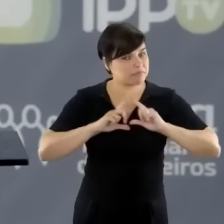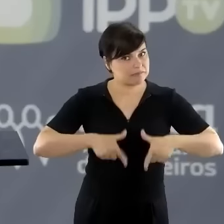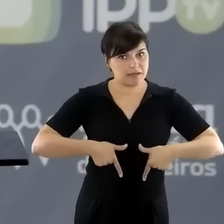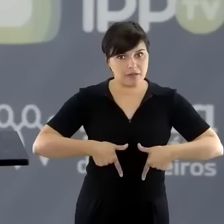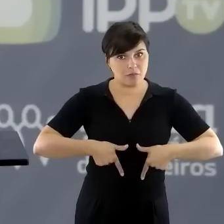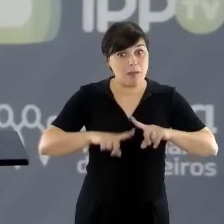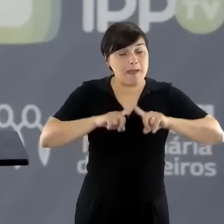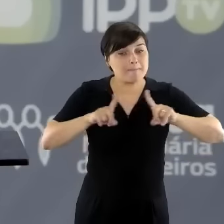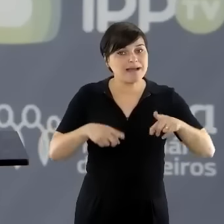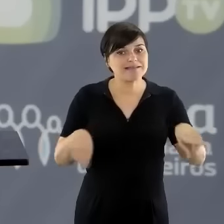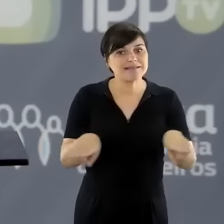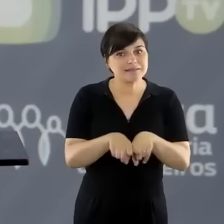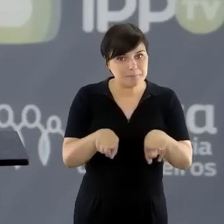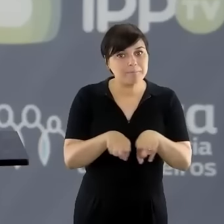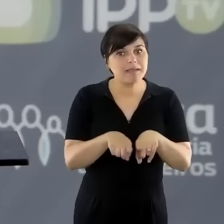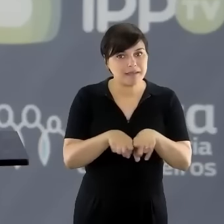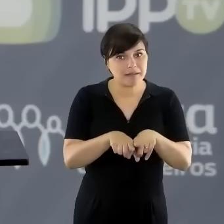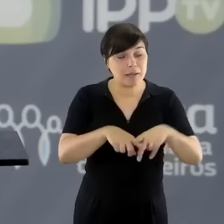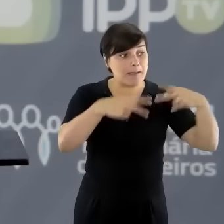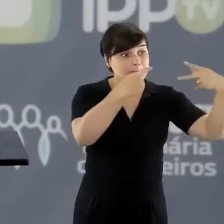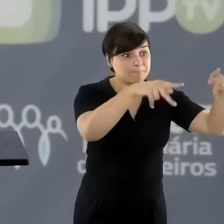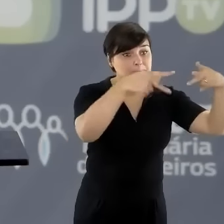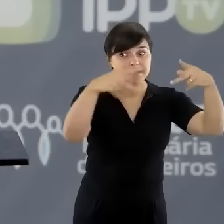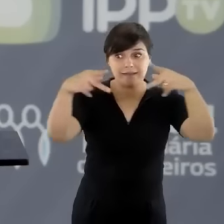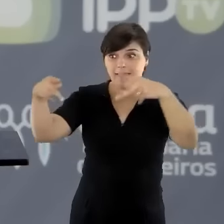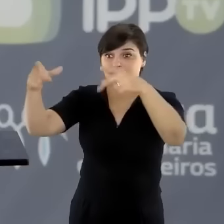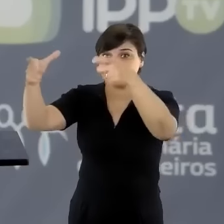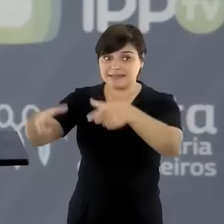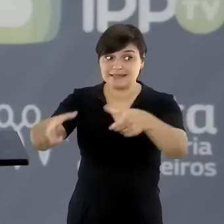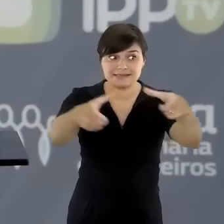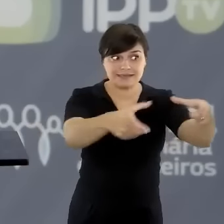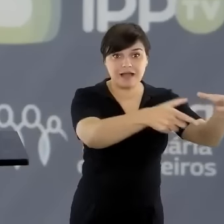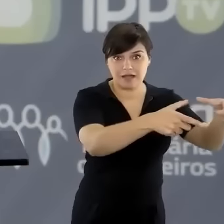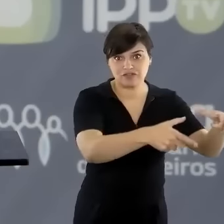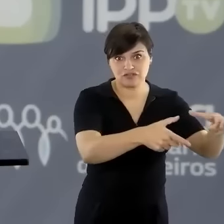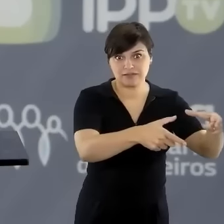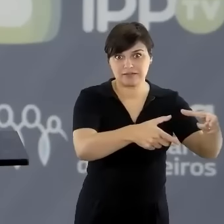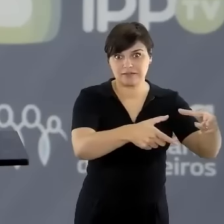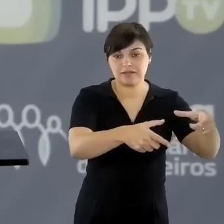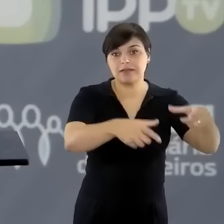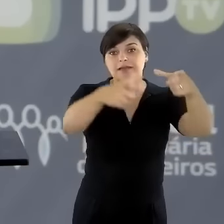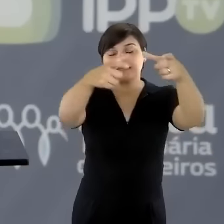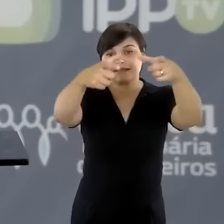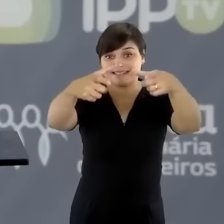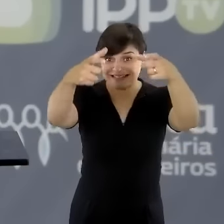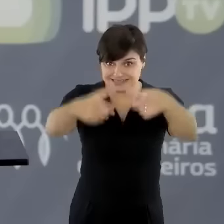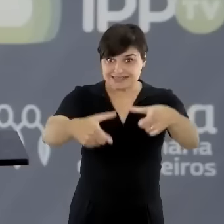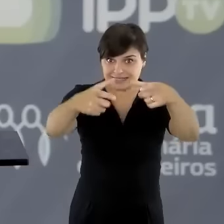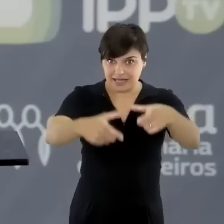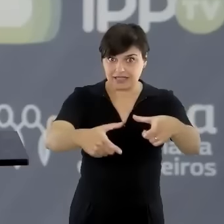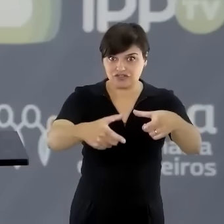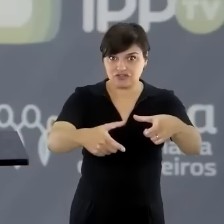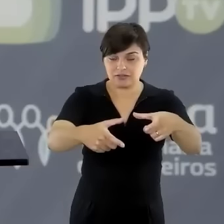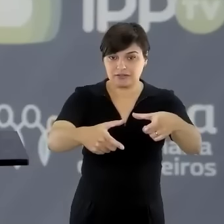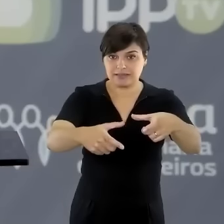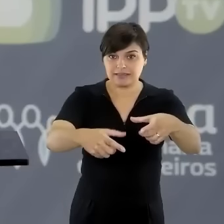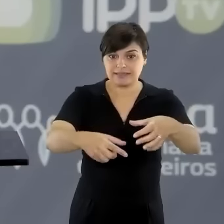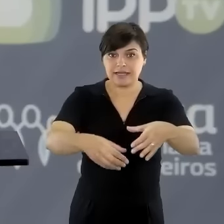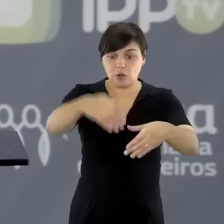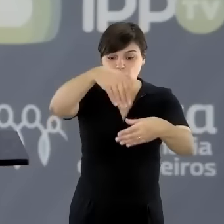ir pregar na cidade que era a capital da maior potência